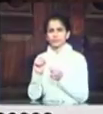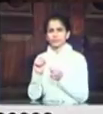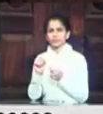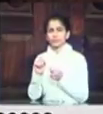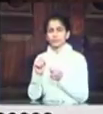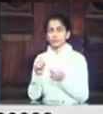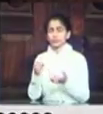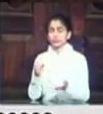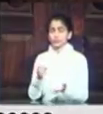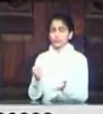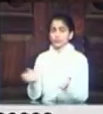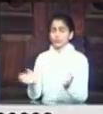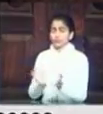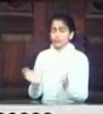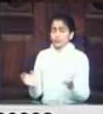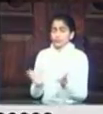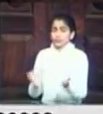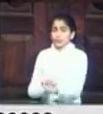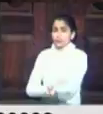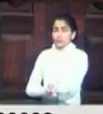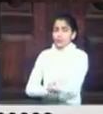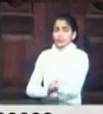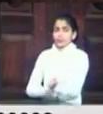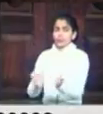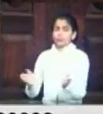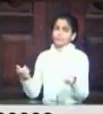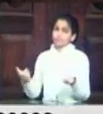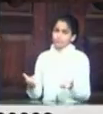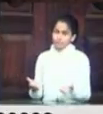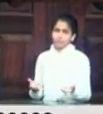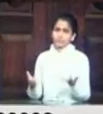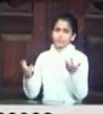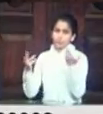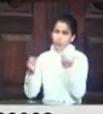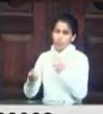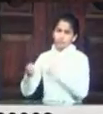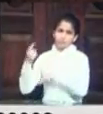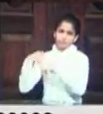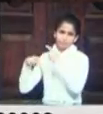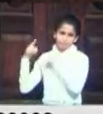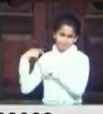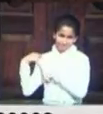tão acalorados quanto nos demais dias anteriores.